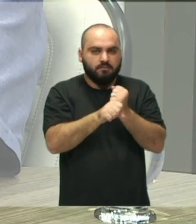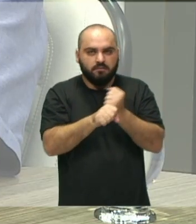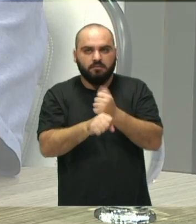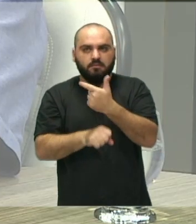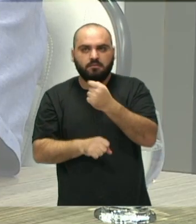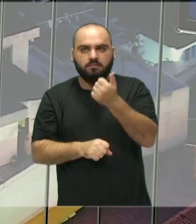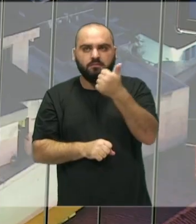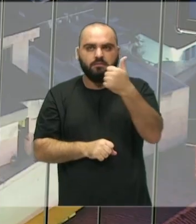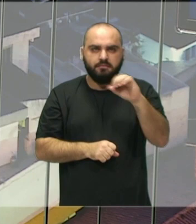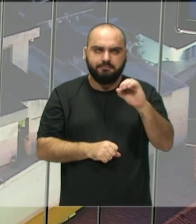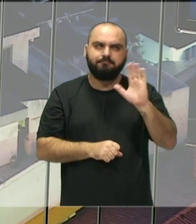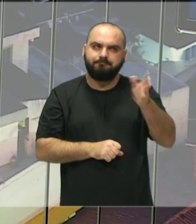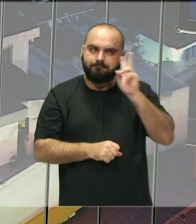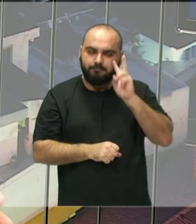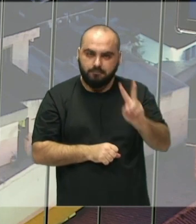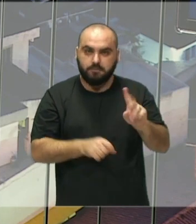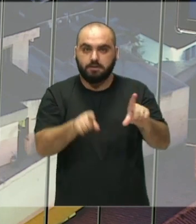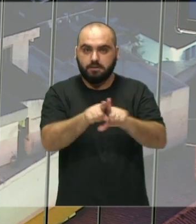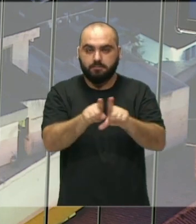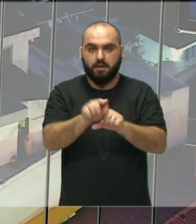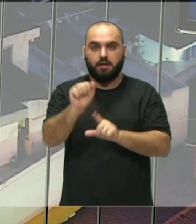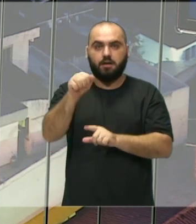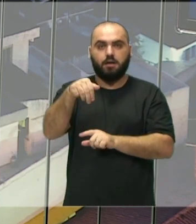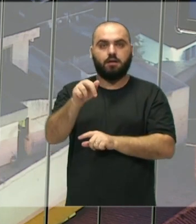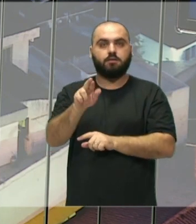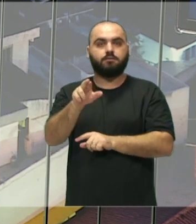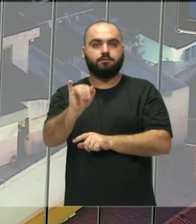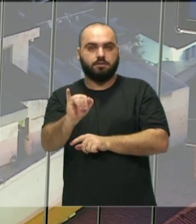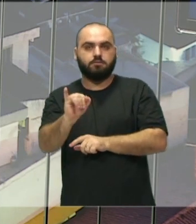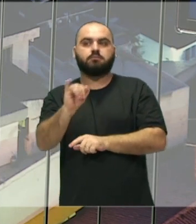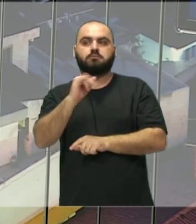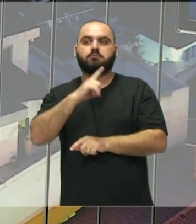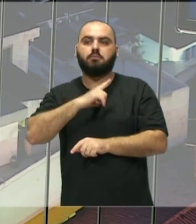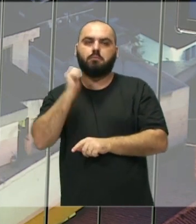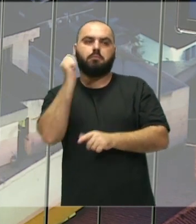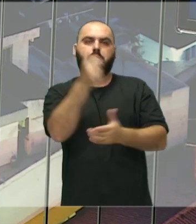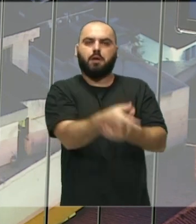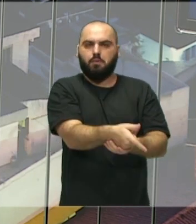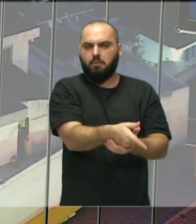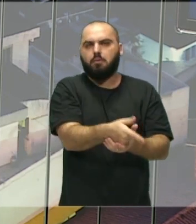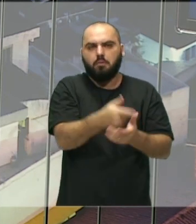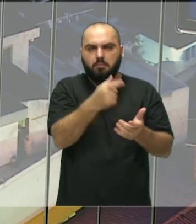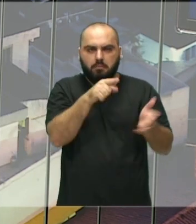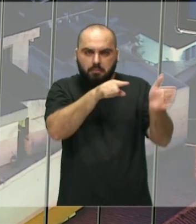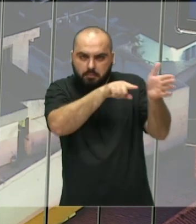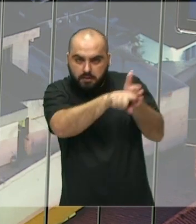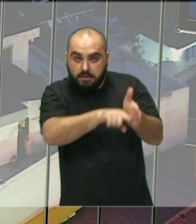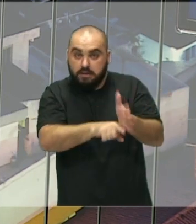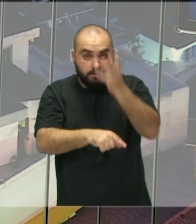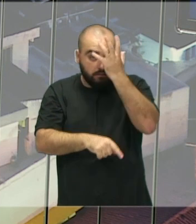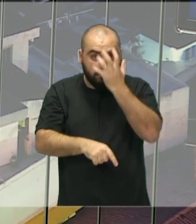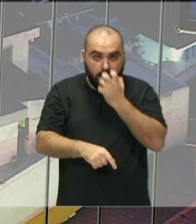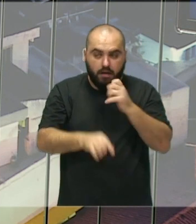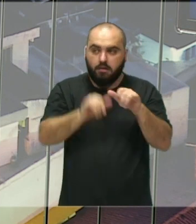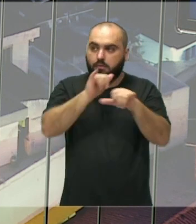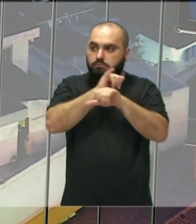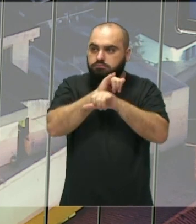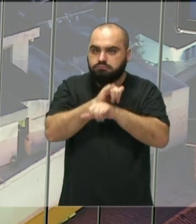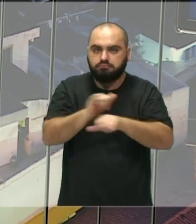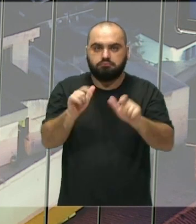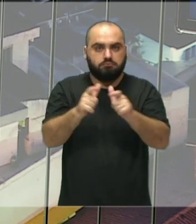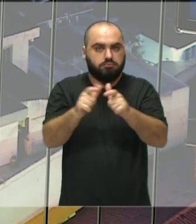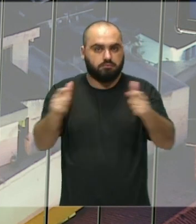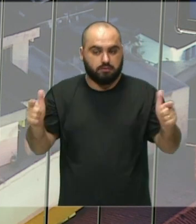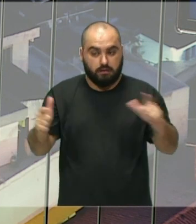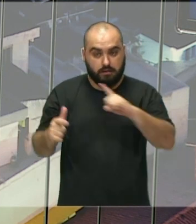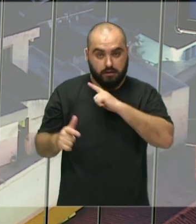Inclusive, a ANFRE patrocinou, enfim, um levantamento muito sério e muito amplo que houve